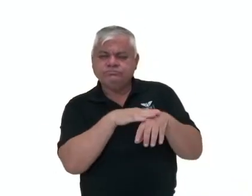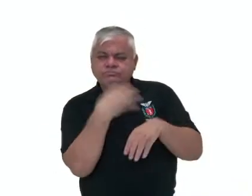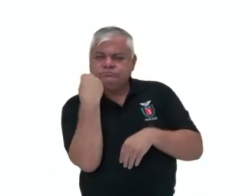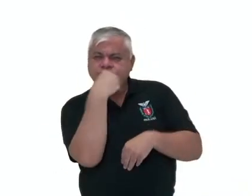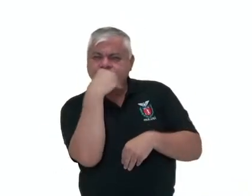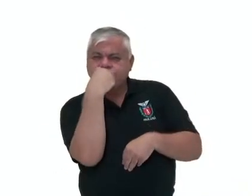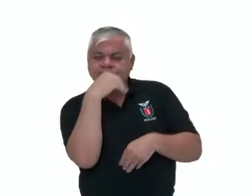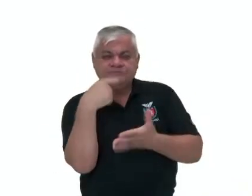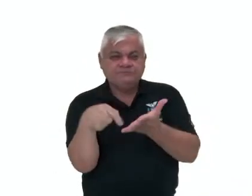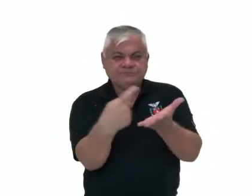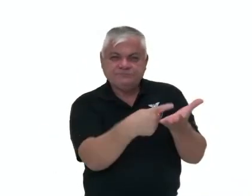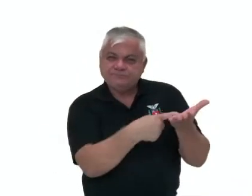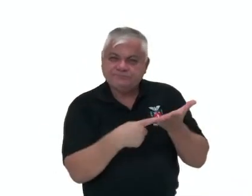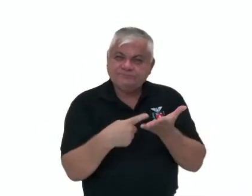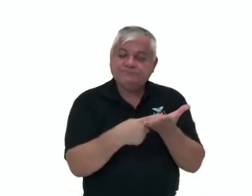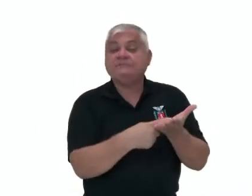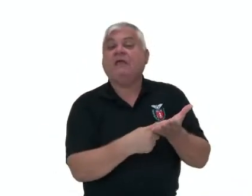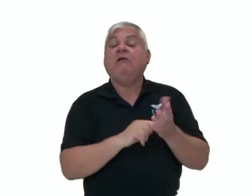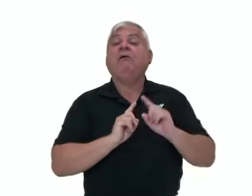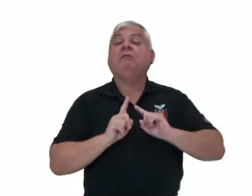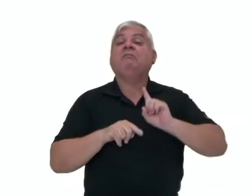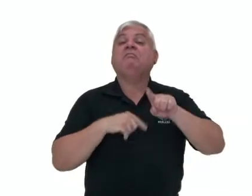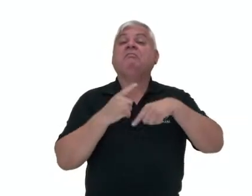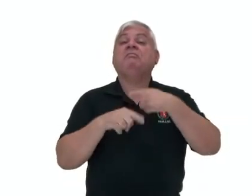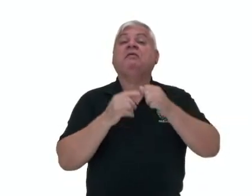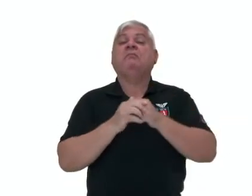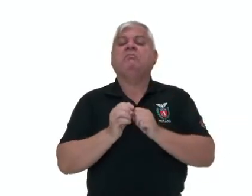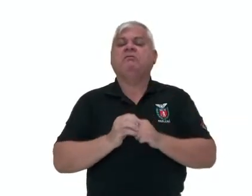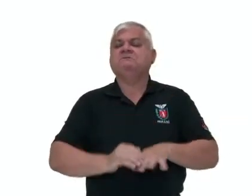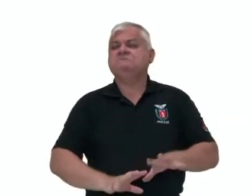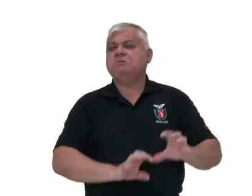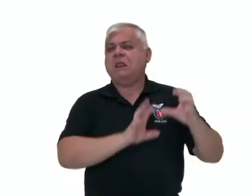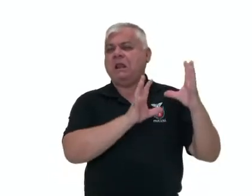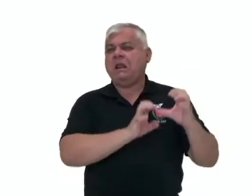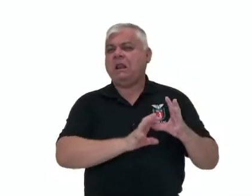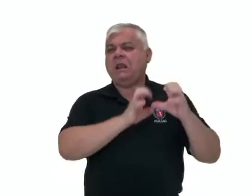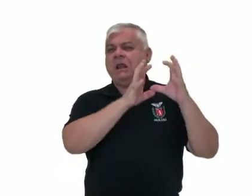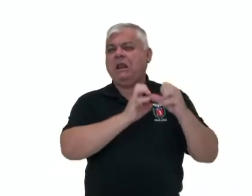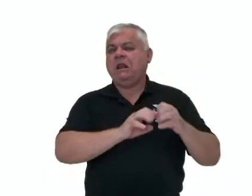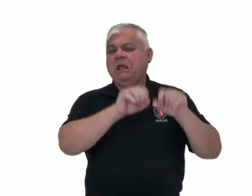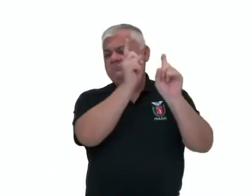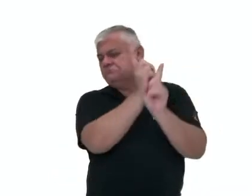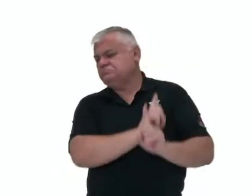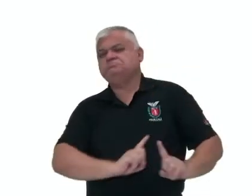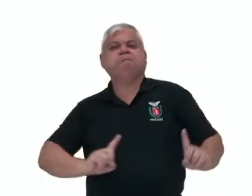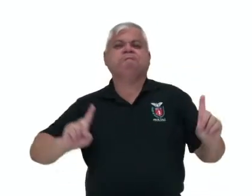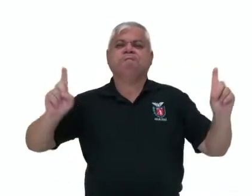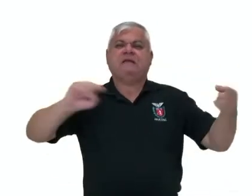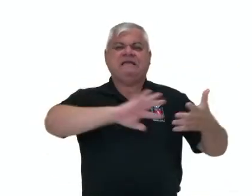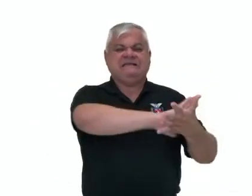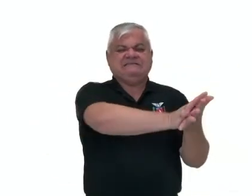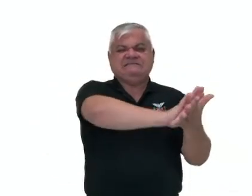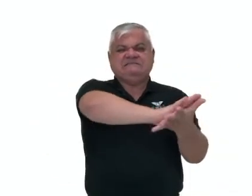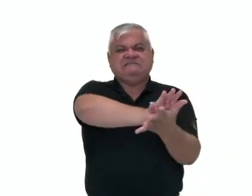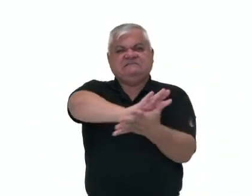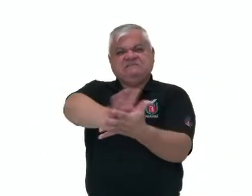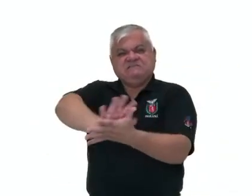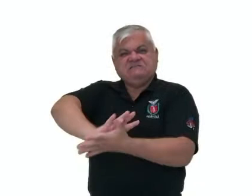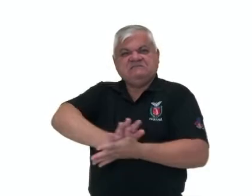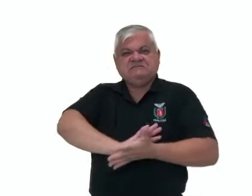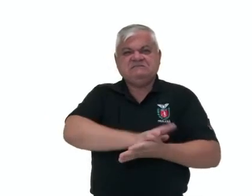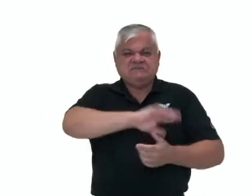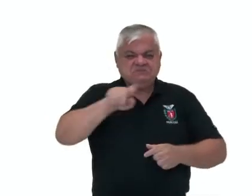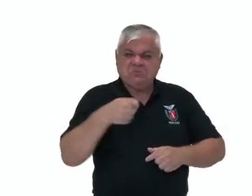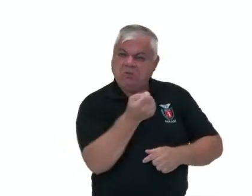inca pacificamente. No entanto, surgiu um desentendimento depois disso e houve então um massacre